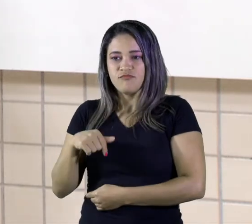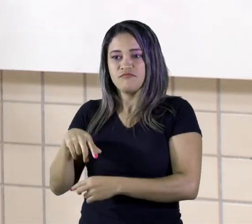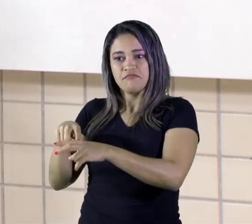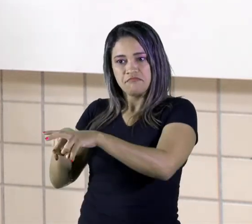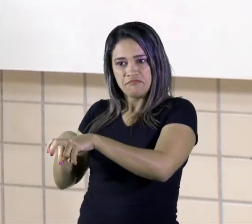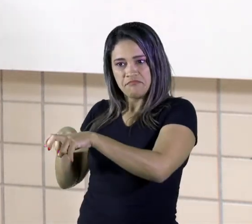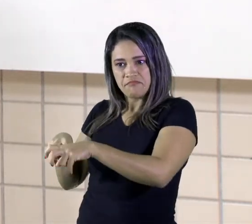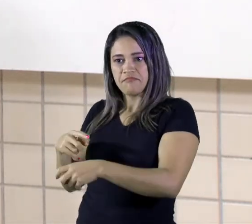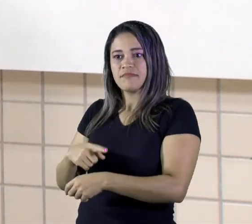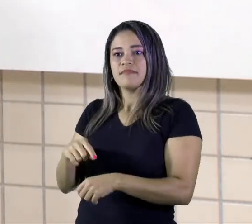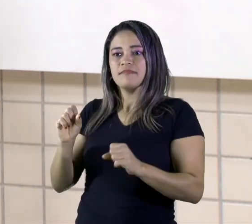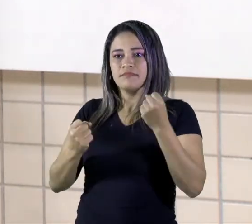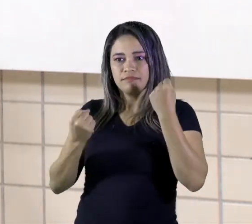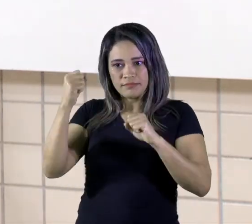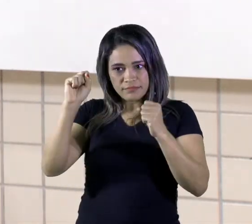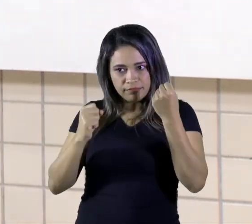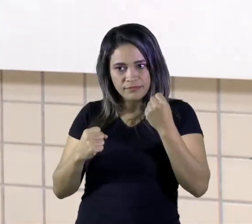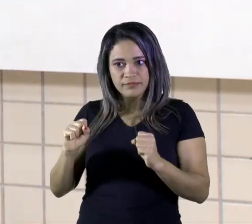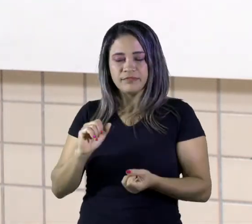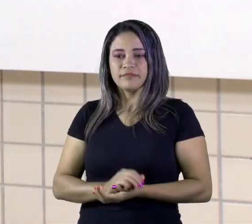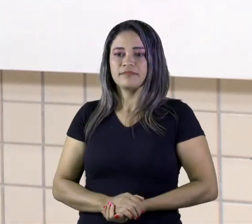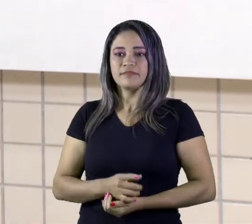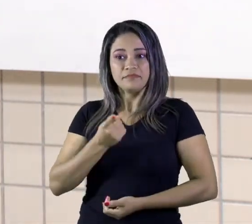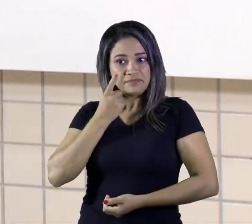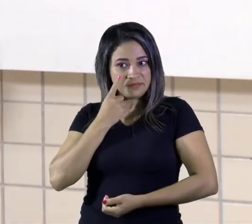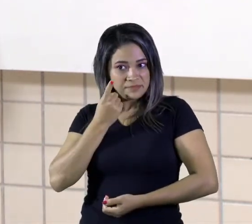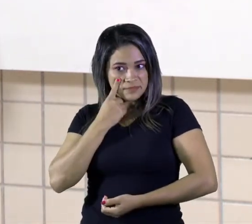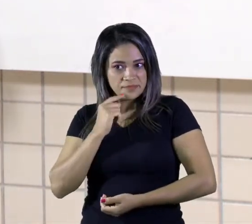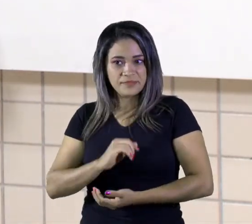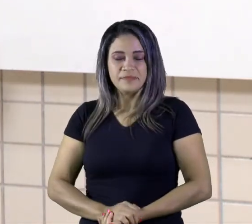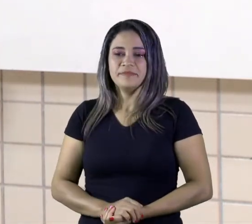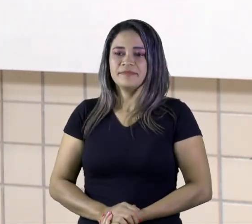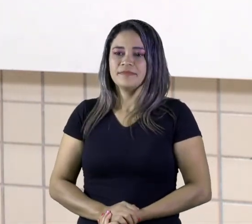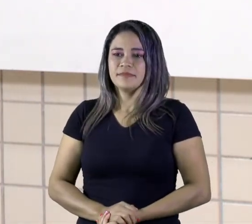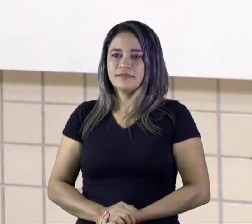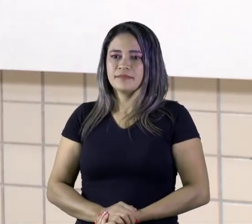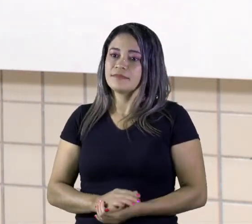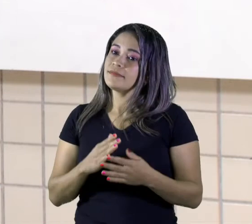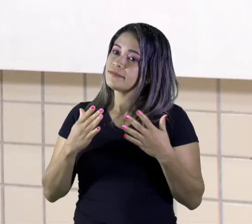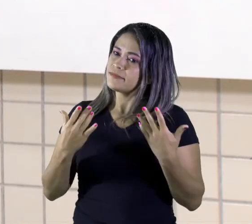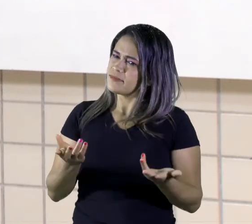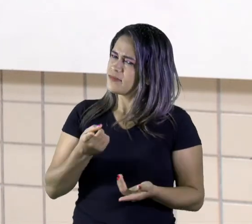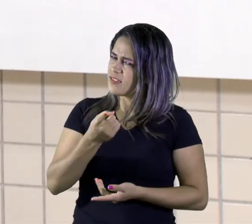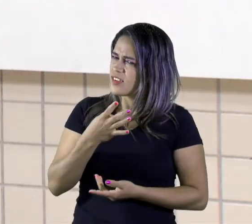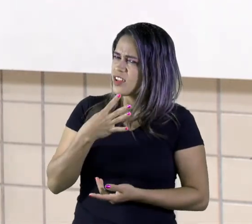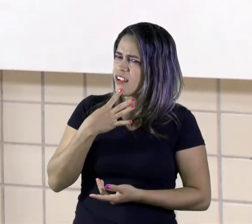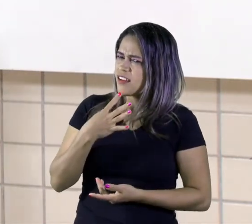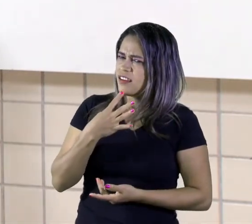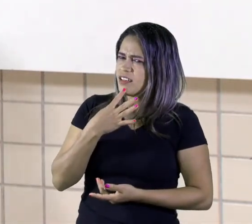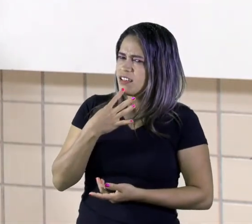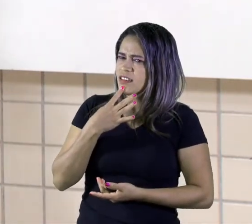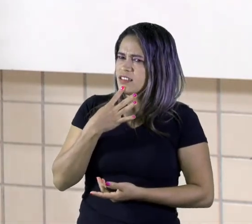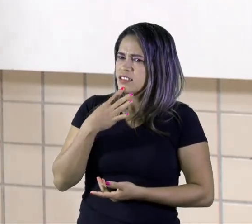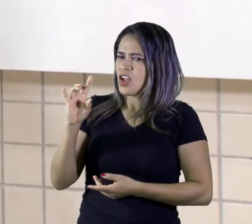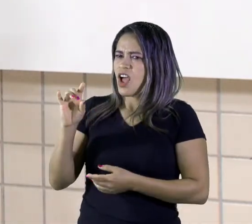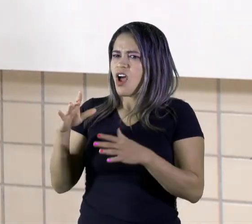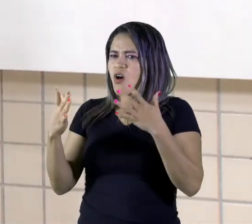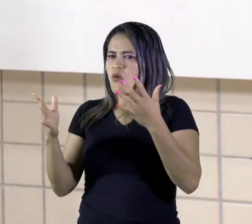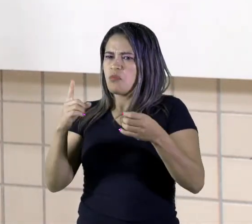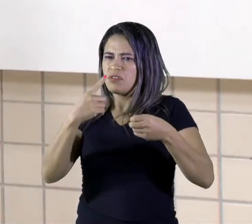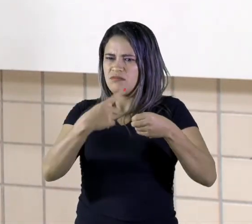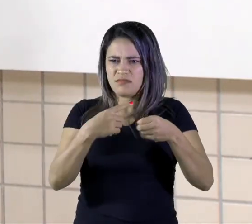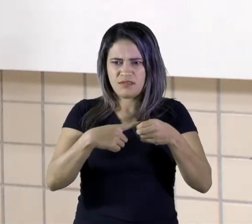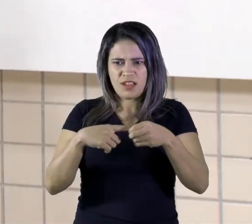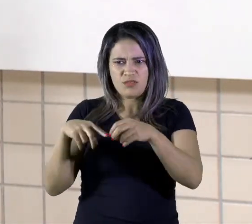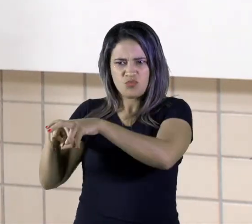nossa indústria, viu? E aí, você conhece alguma cidade no campo,